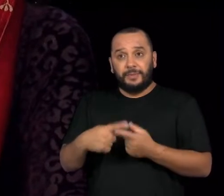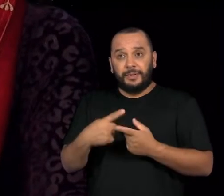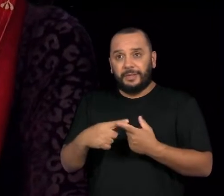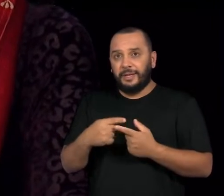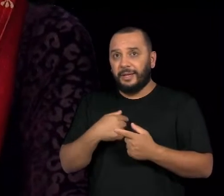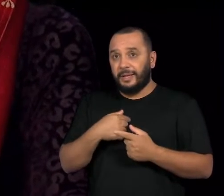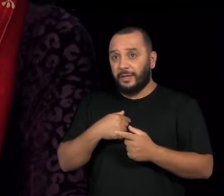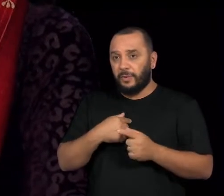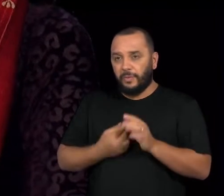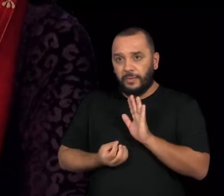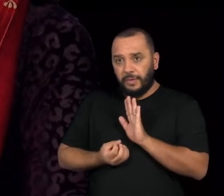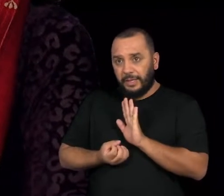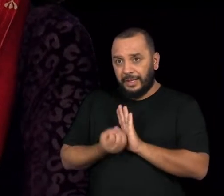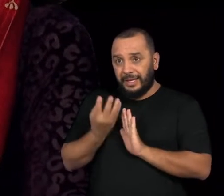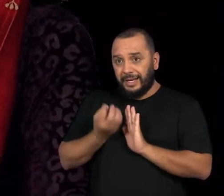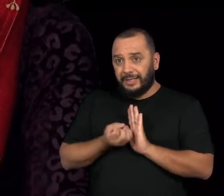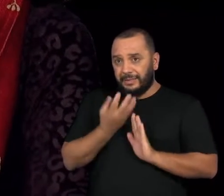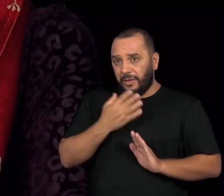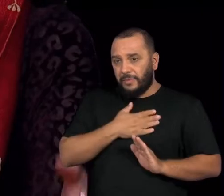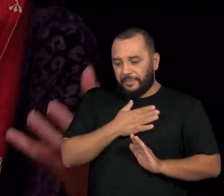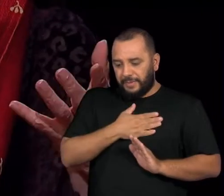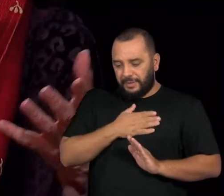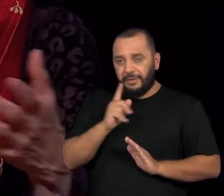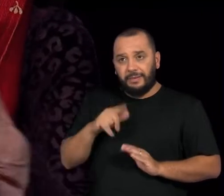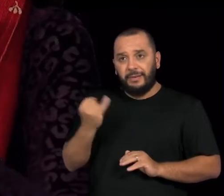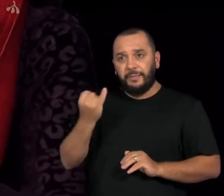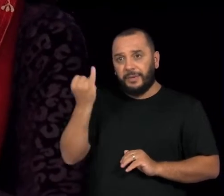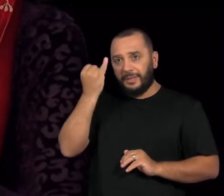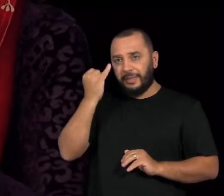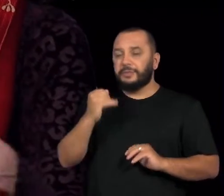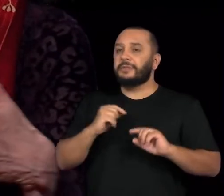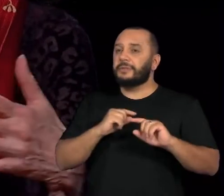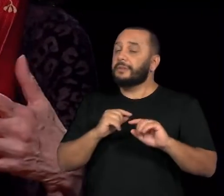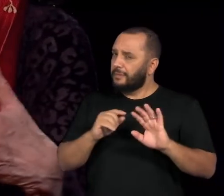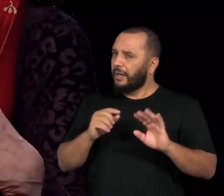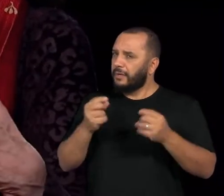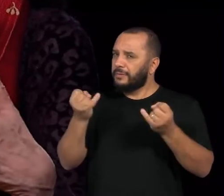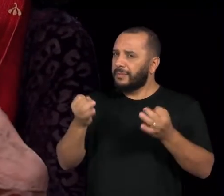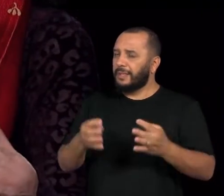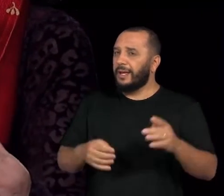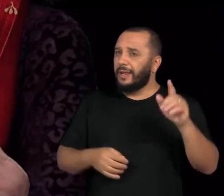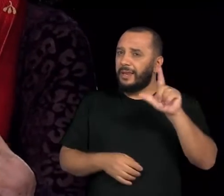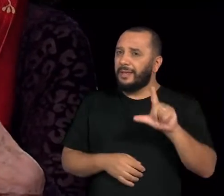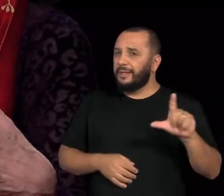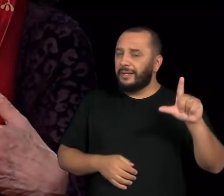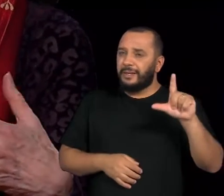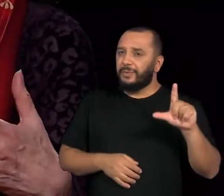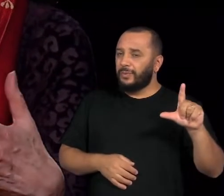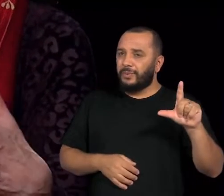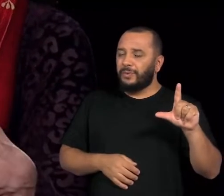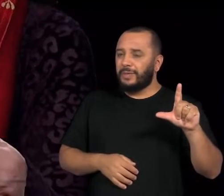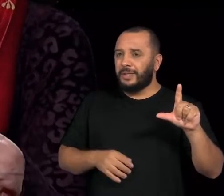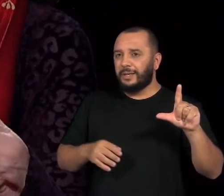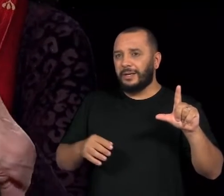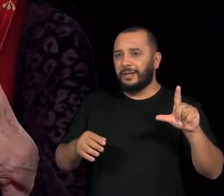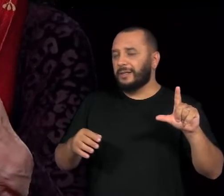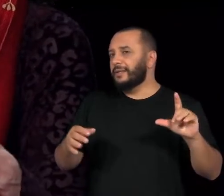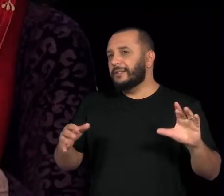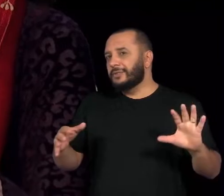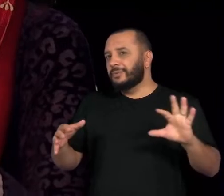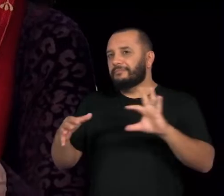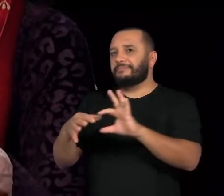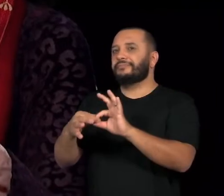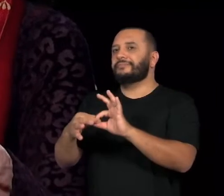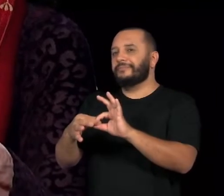importante. E é aí que a literatura, de que eu falei agora há pouco, se junta com a cena e tudo